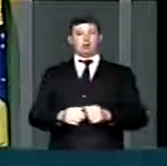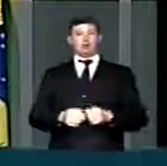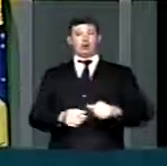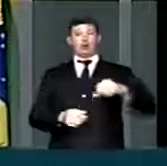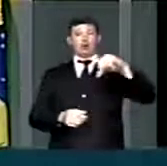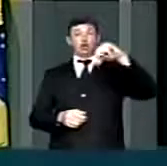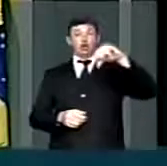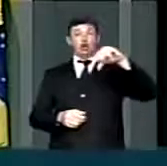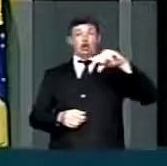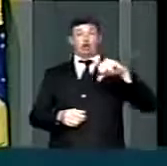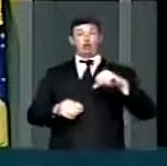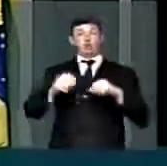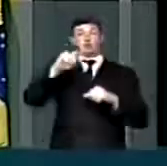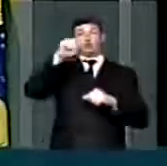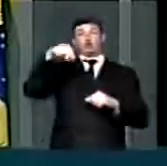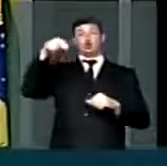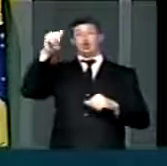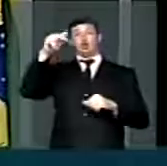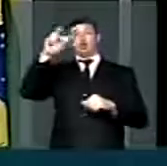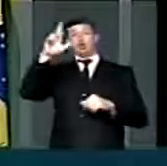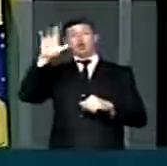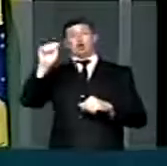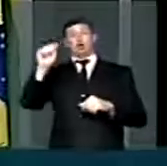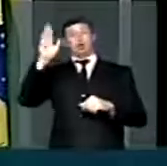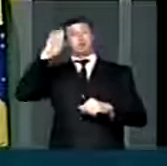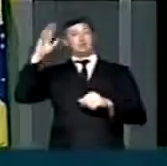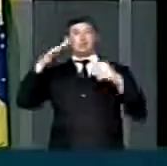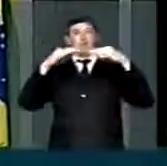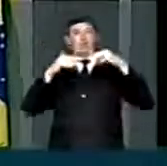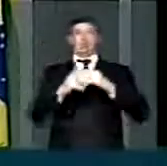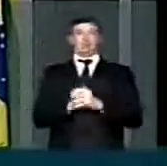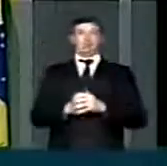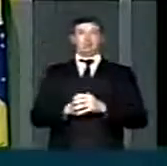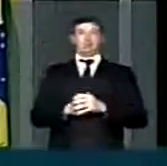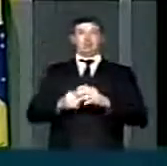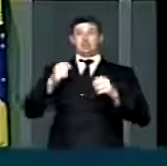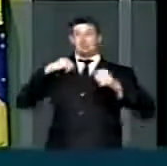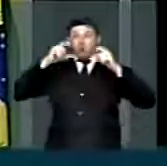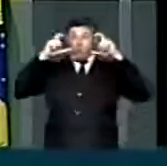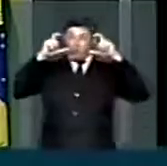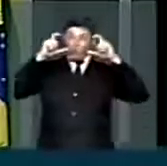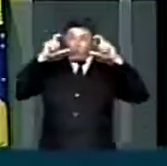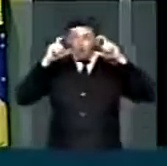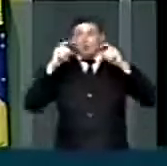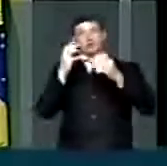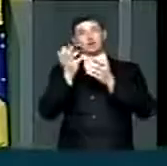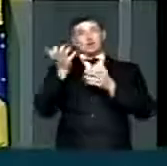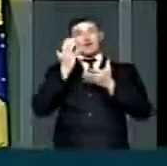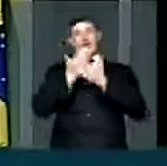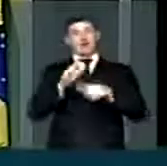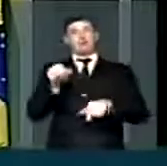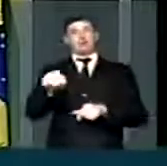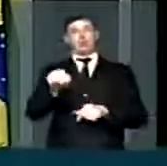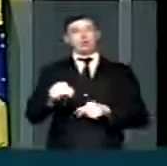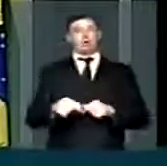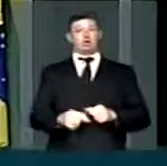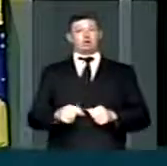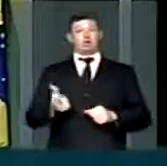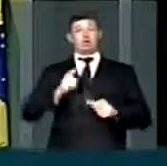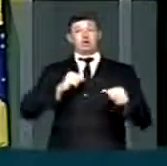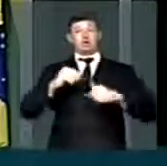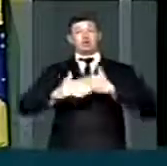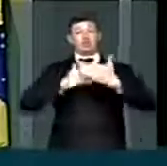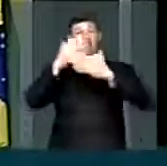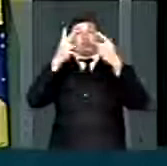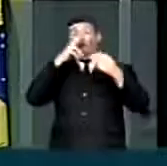francas do norte, inclusive Manaus. É o olho grande na Zona Franca de Manaus, que trouxe grande desenvolvimento